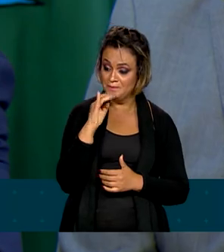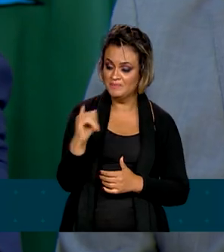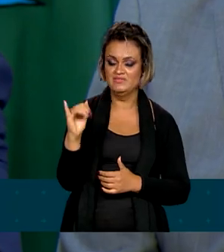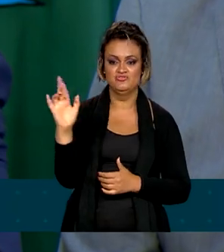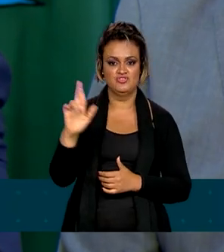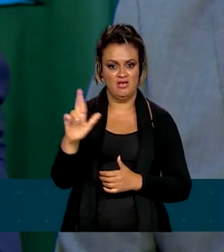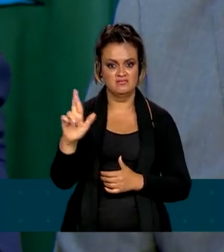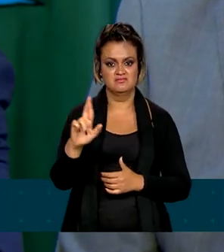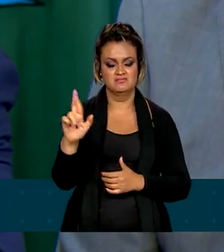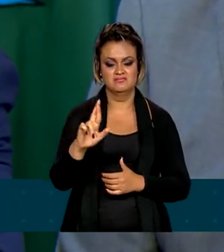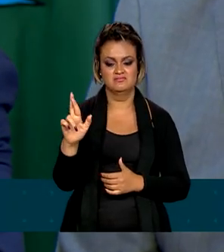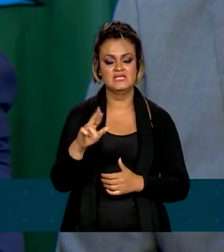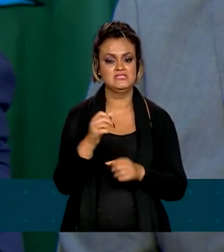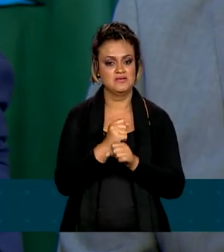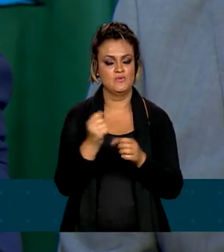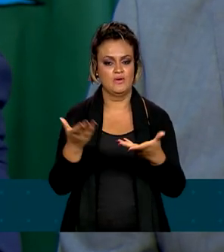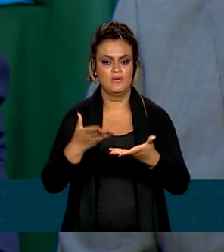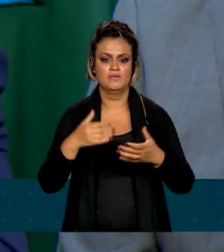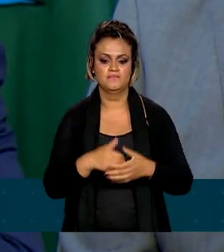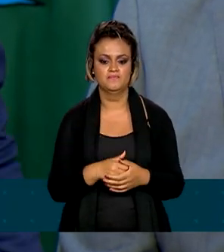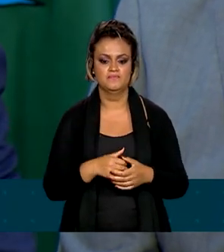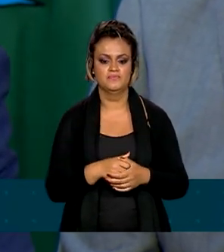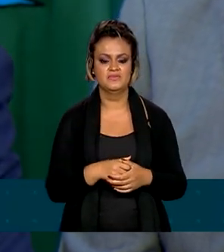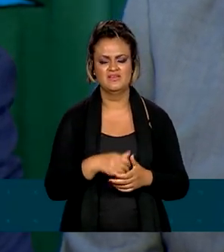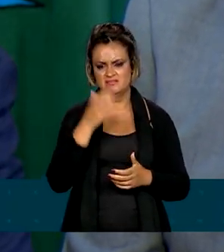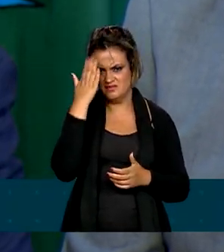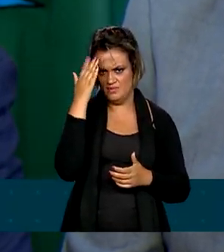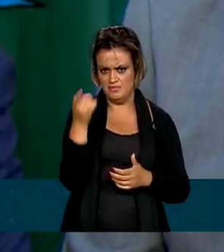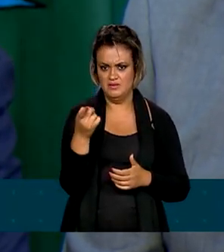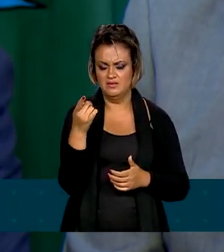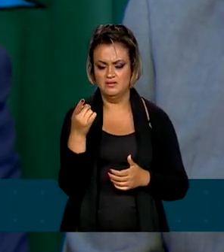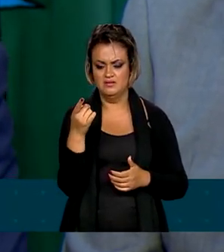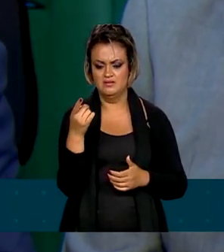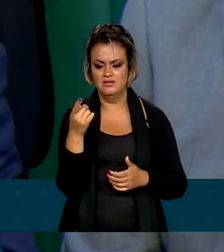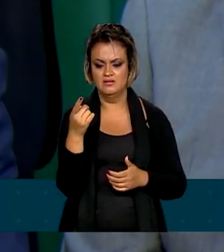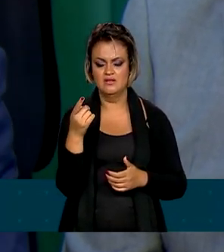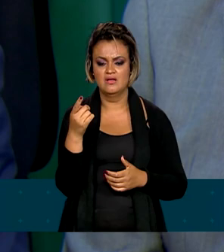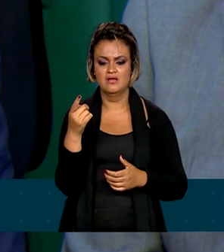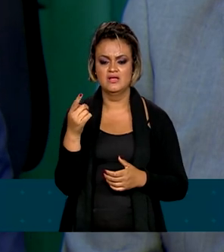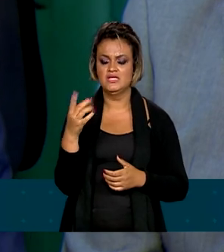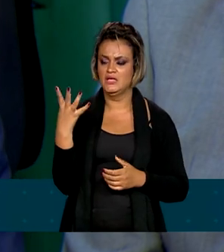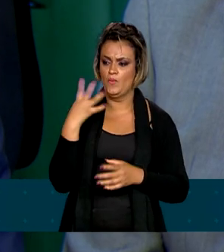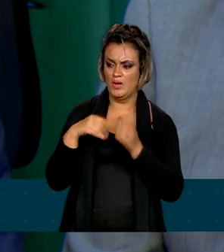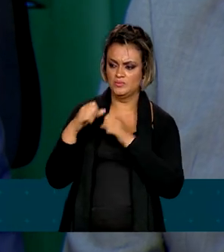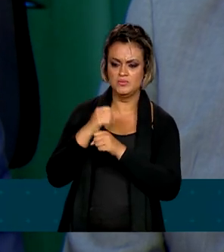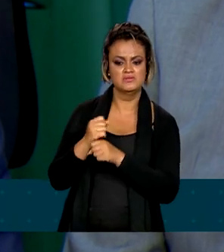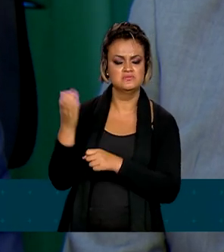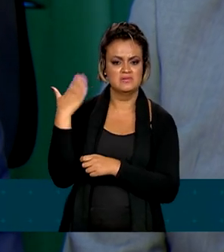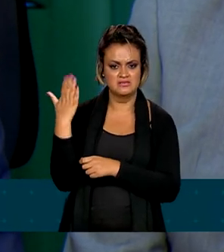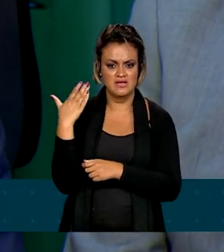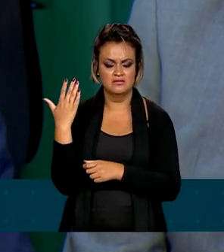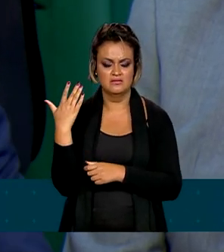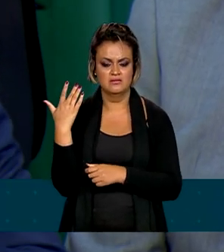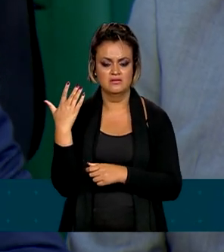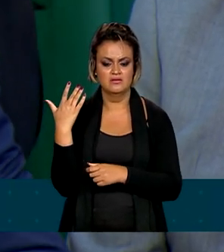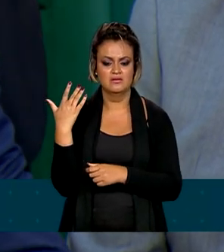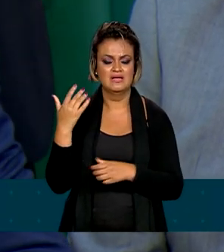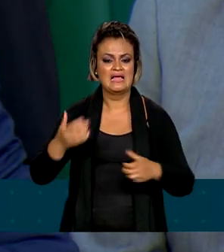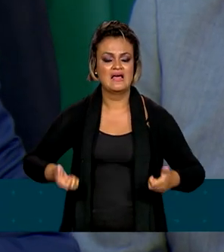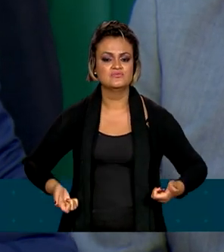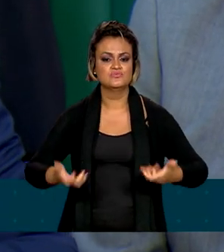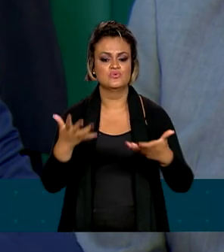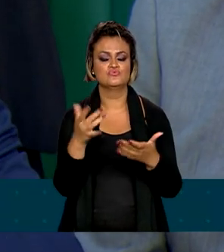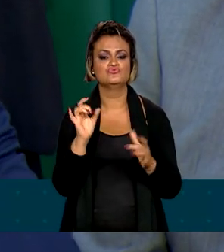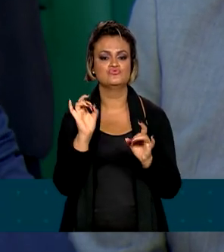bilhões de reais este ano. Você sabe que nos outros 4 anos se